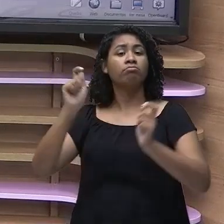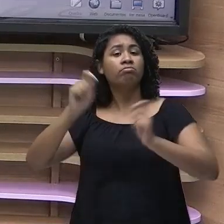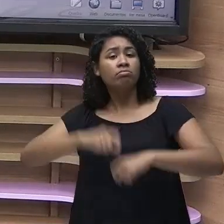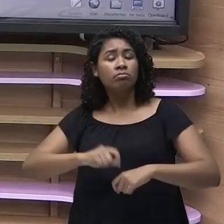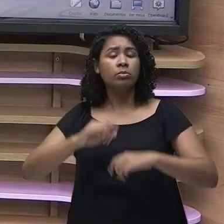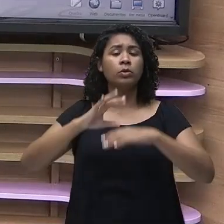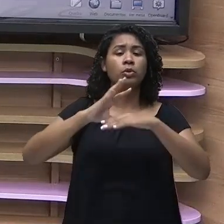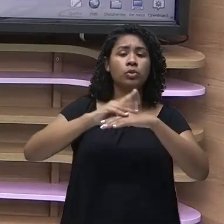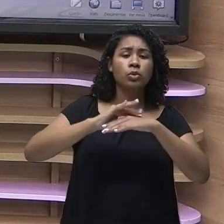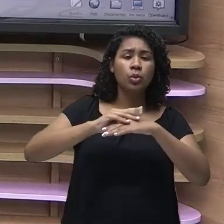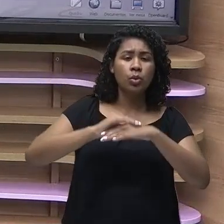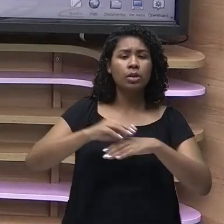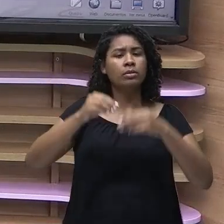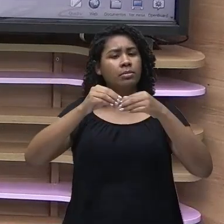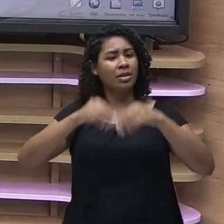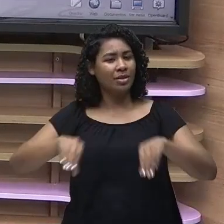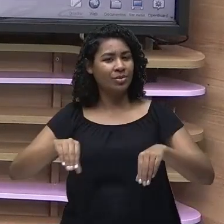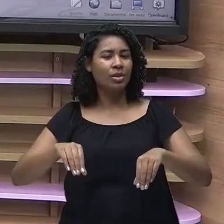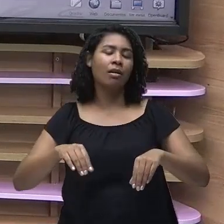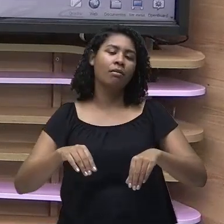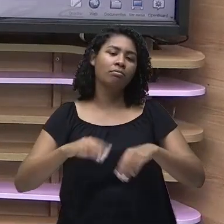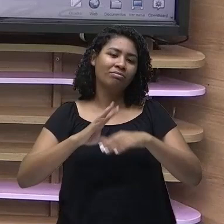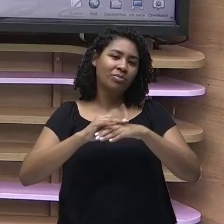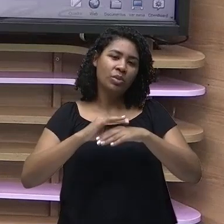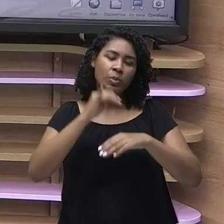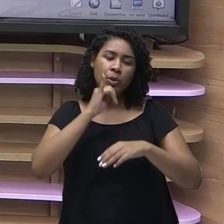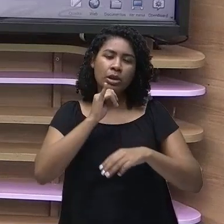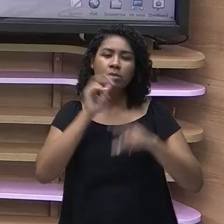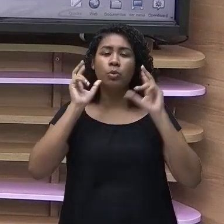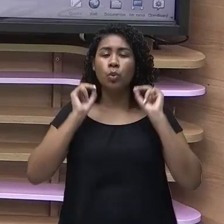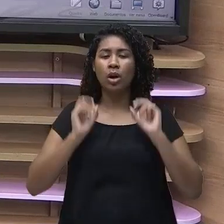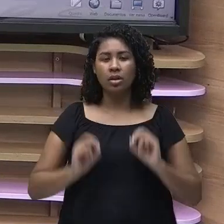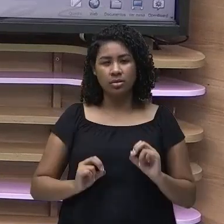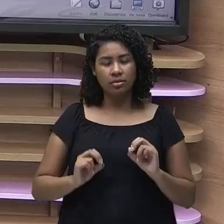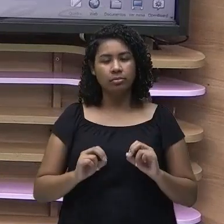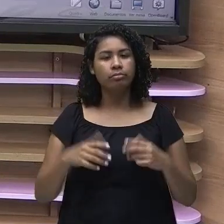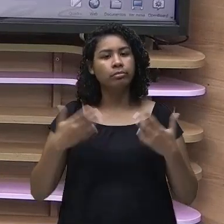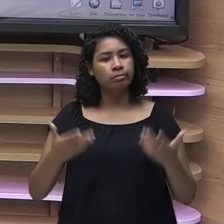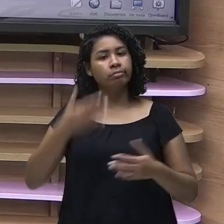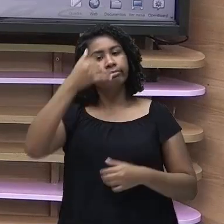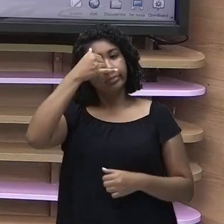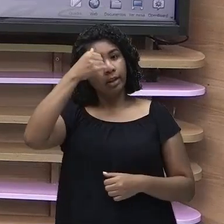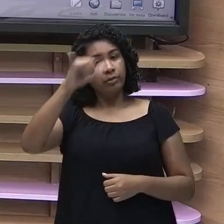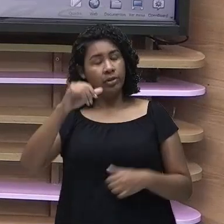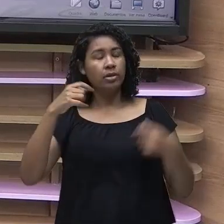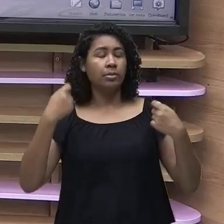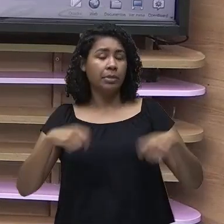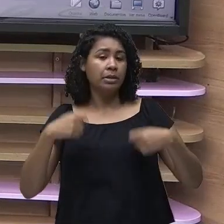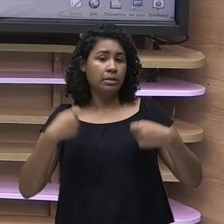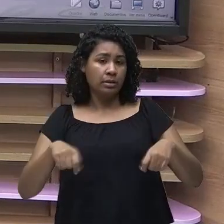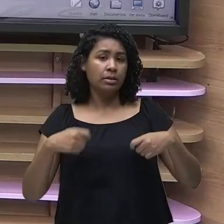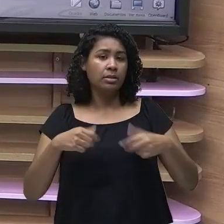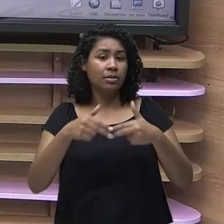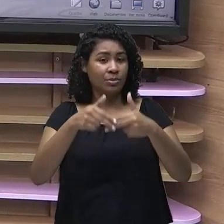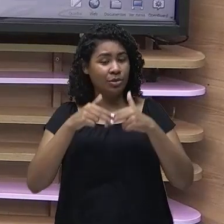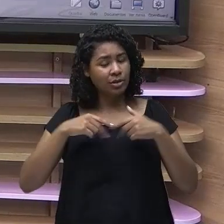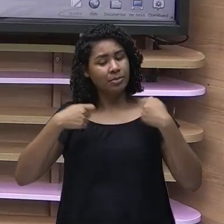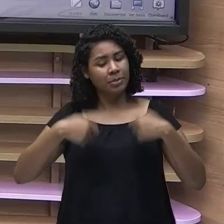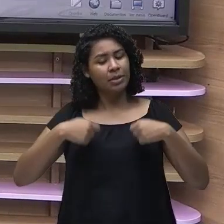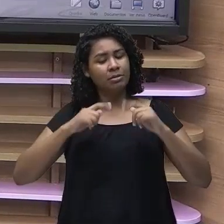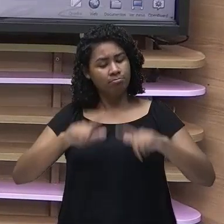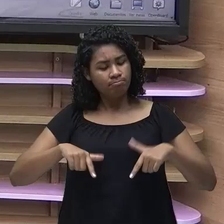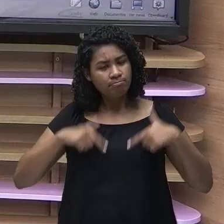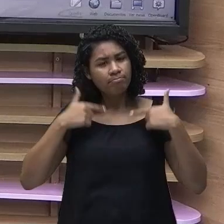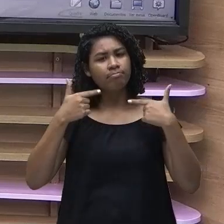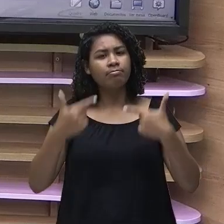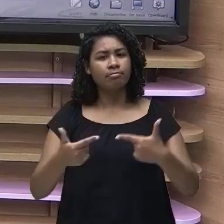ocasionar doenças, como o câncer de pele. E aí, para evitar diversos tipos de doenças, a gente precisa ajudar, né? A gente precisa ali,